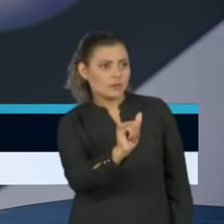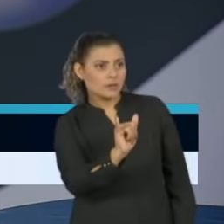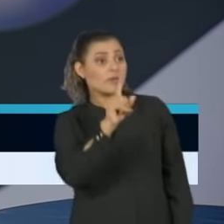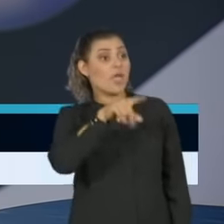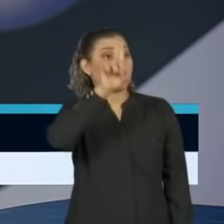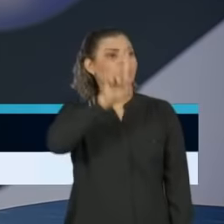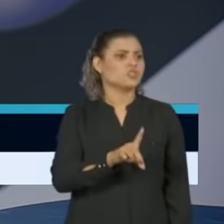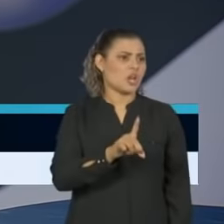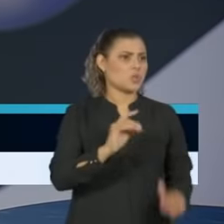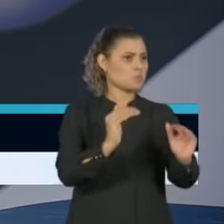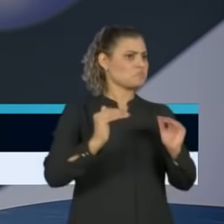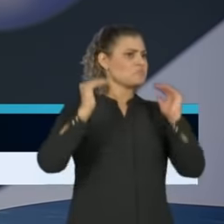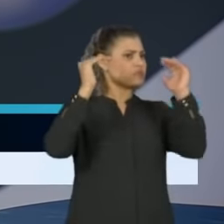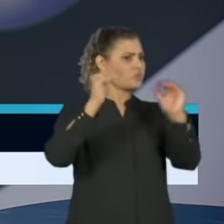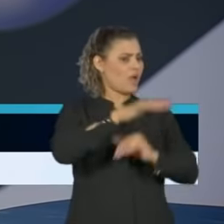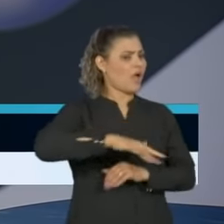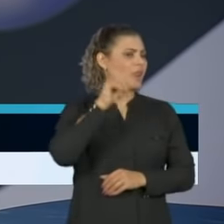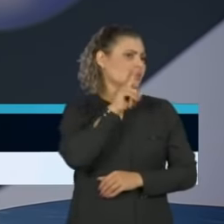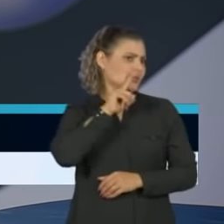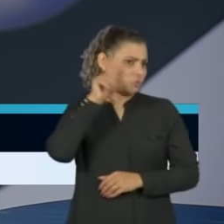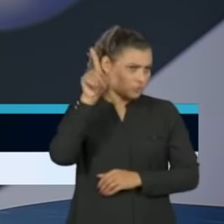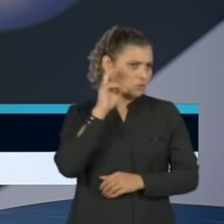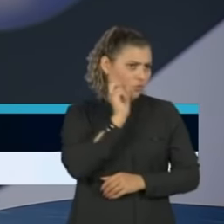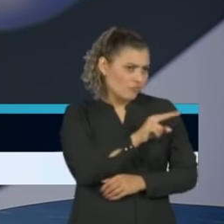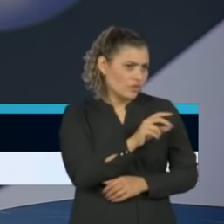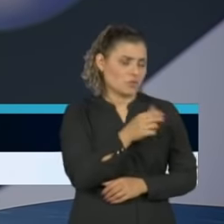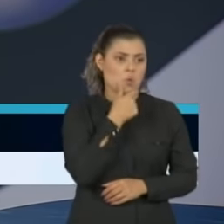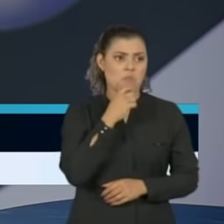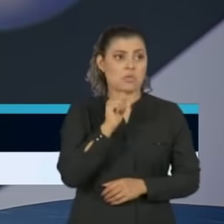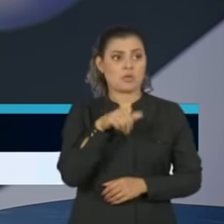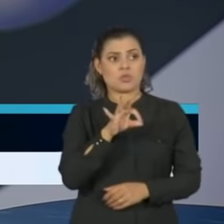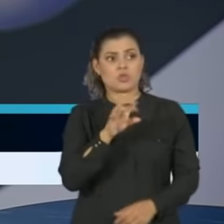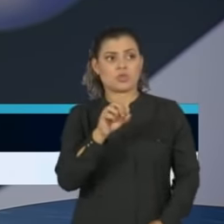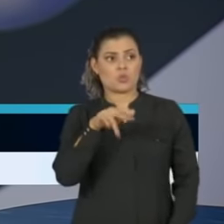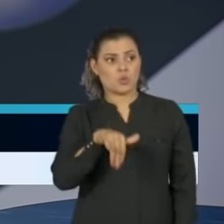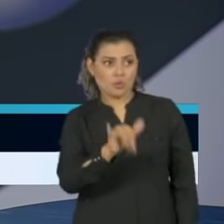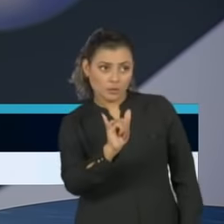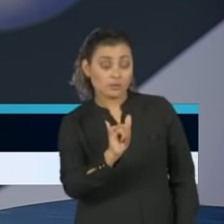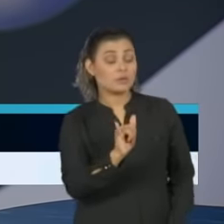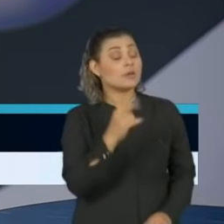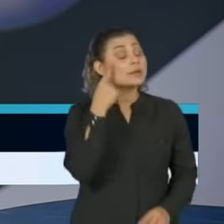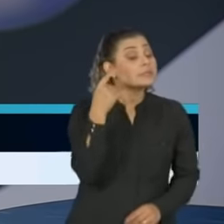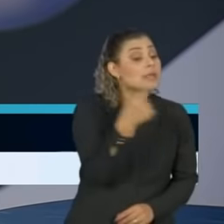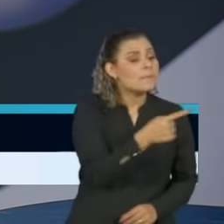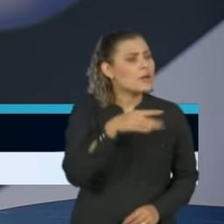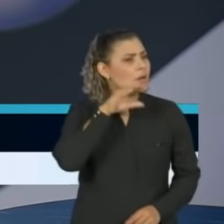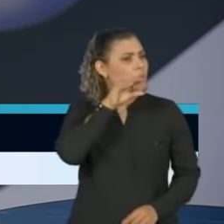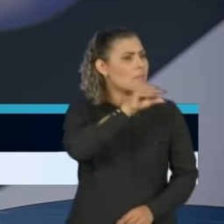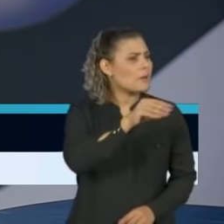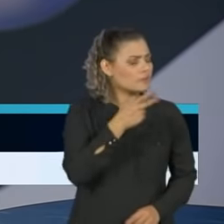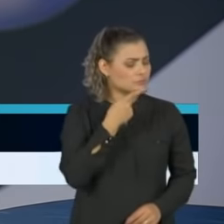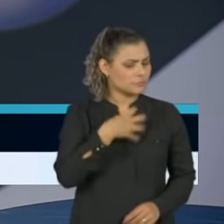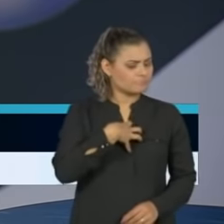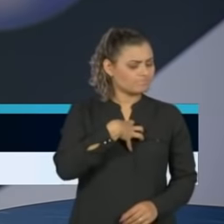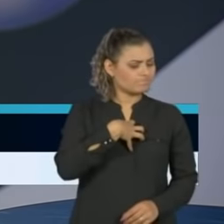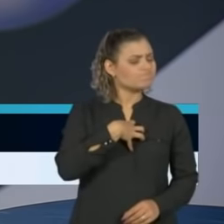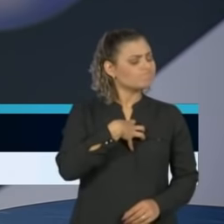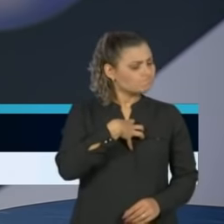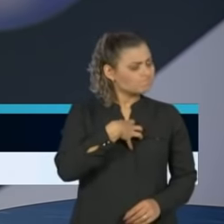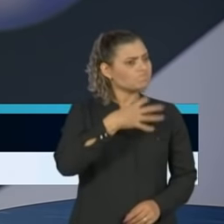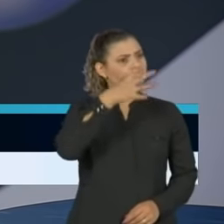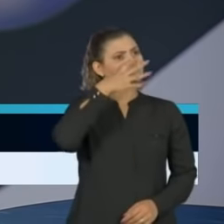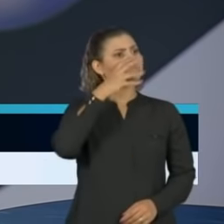diretor emérito do NIH americano, National Institute of Health, e ele falou uma coisa essa semana que me deixou muito bem